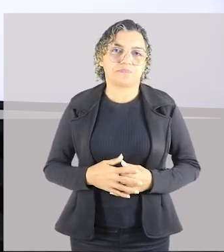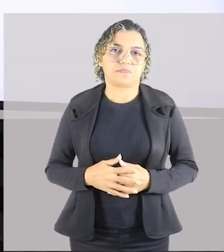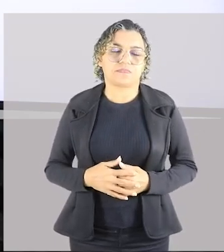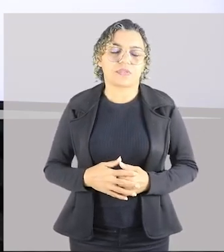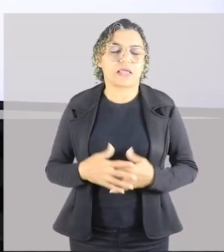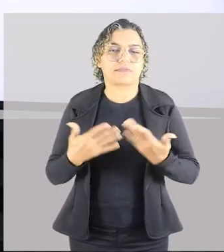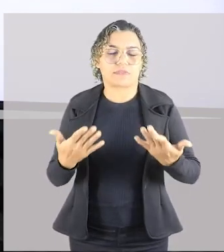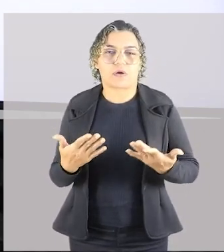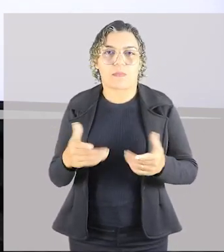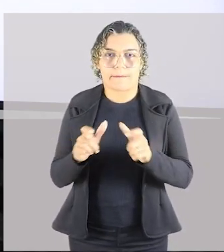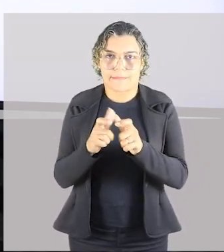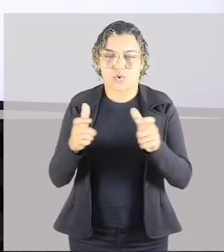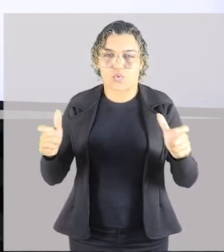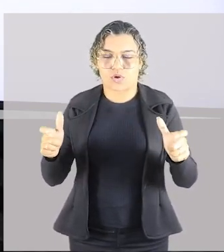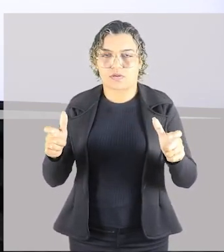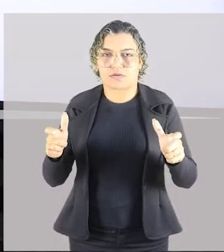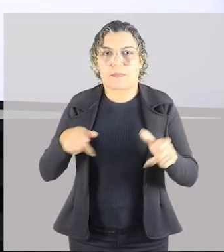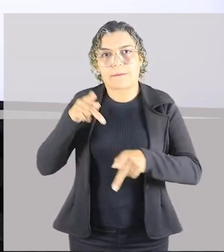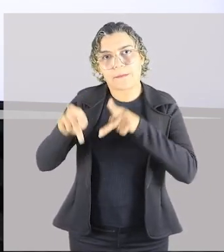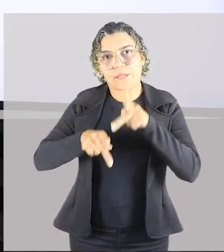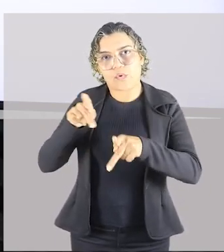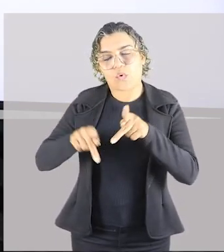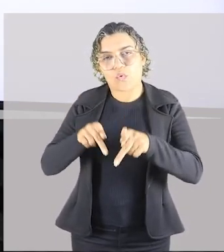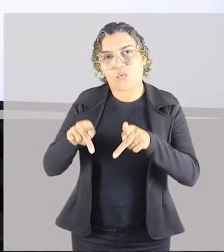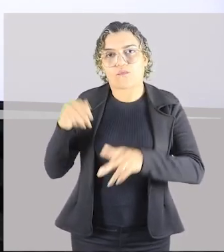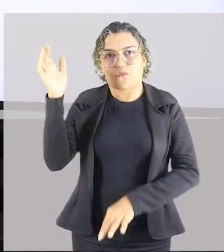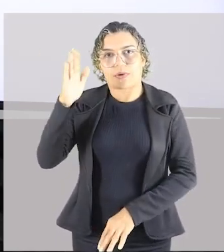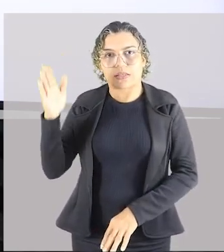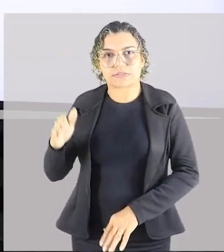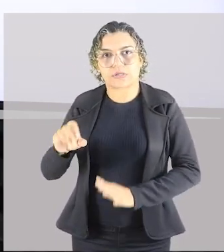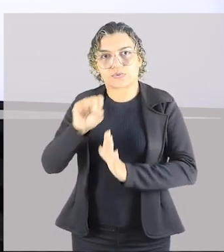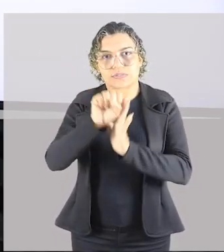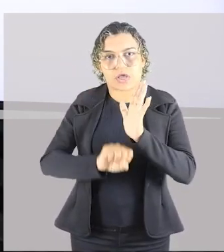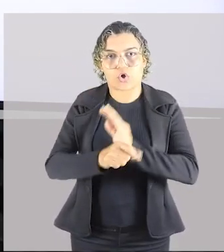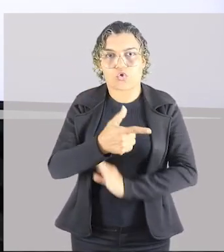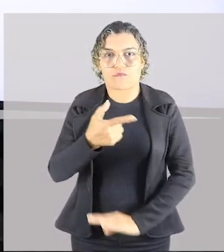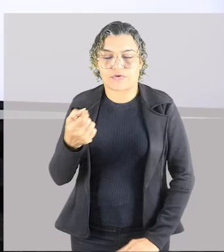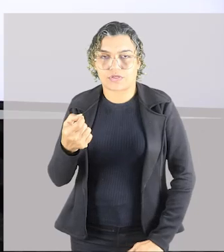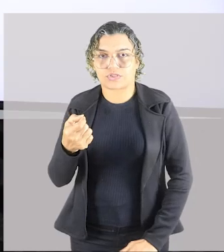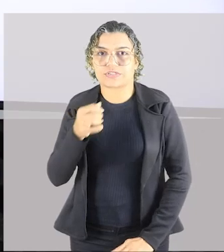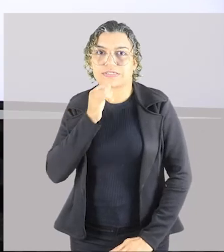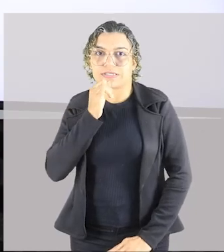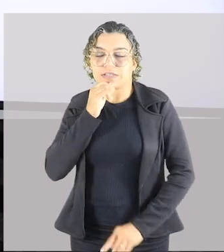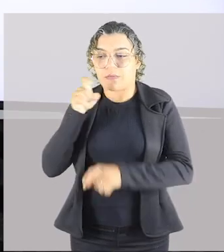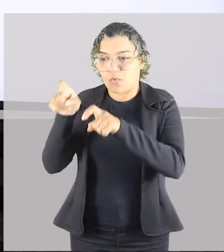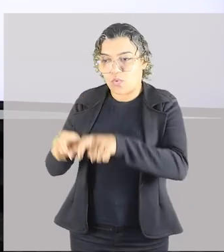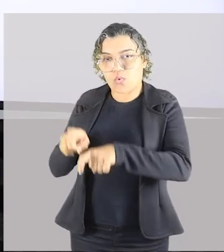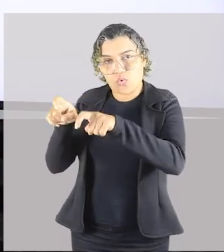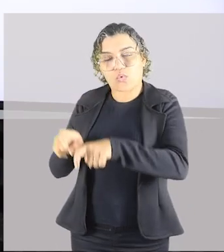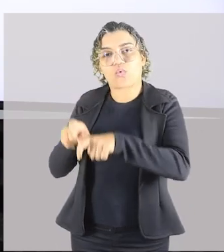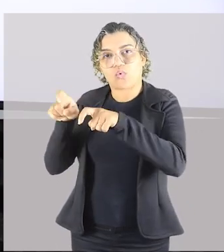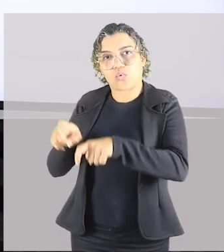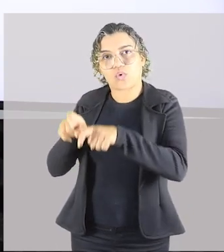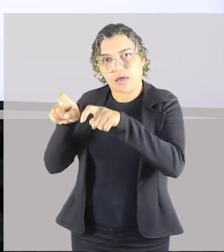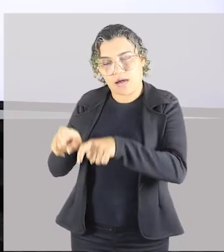a maior parte da população brasileira dentro do século XX deixa de estar inserida no setor rural, nas